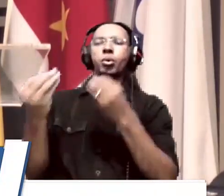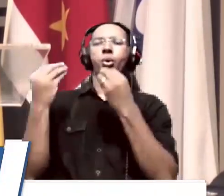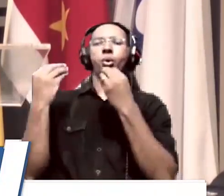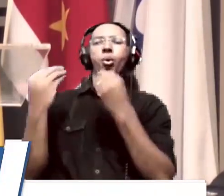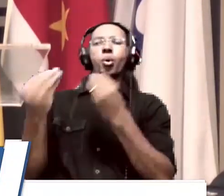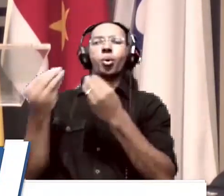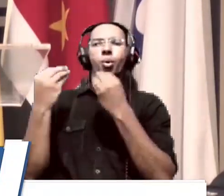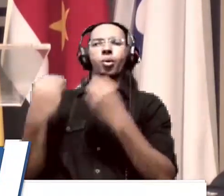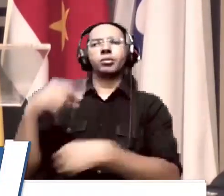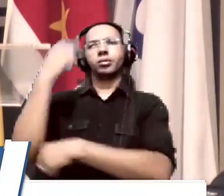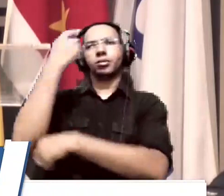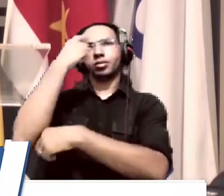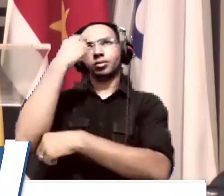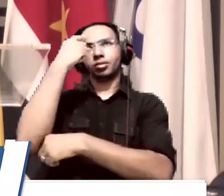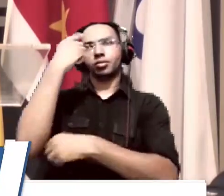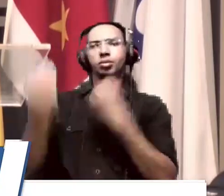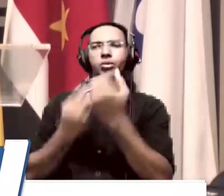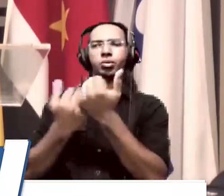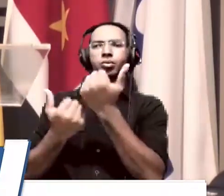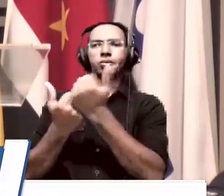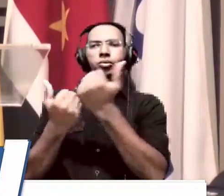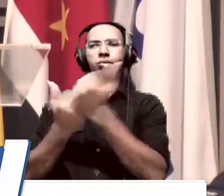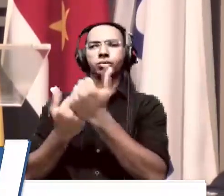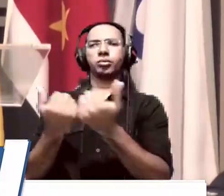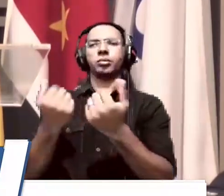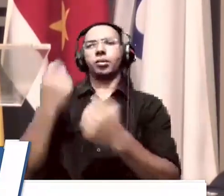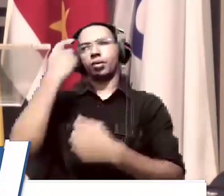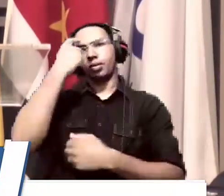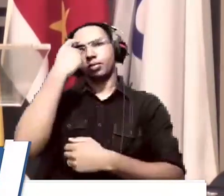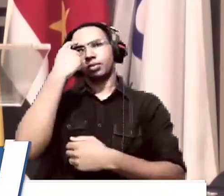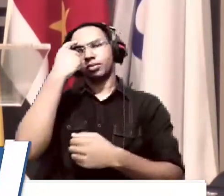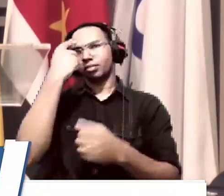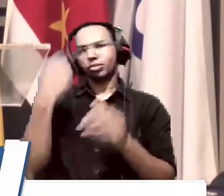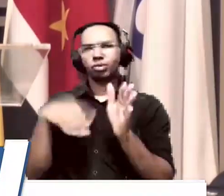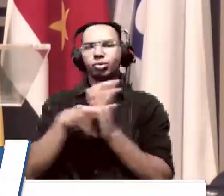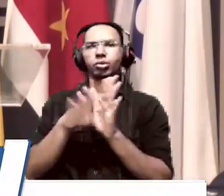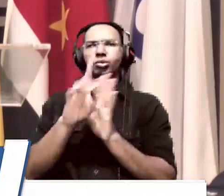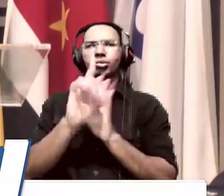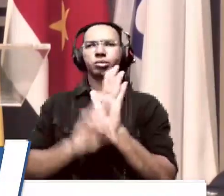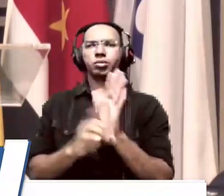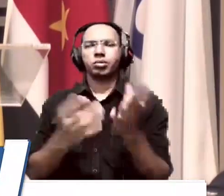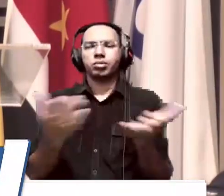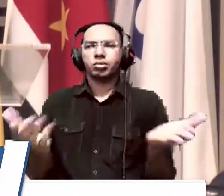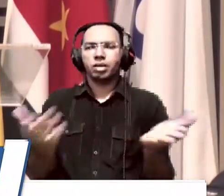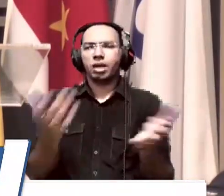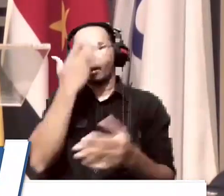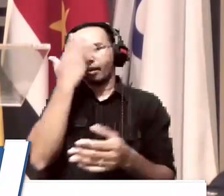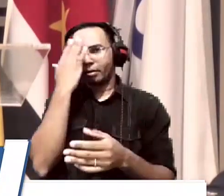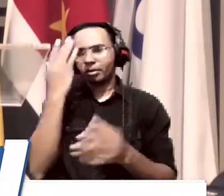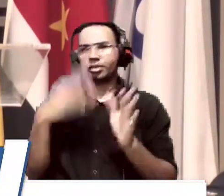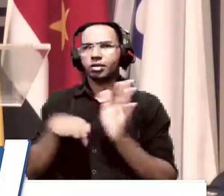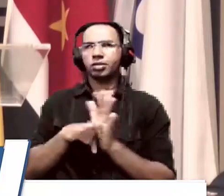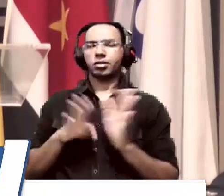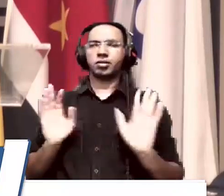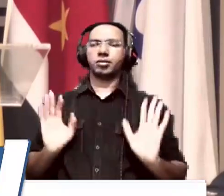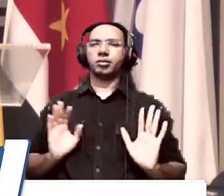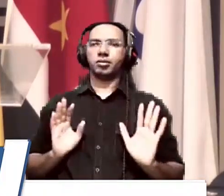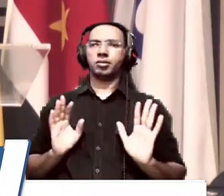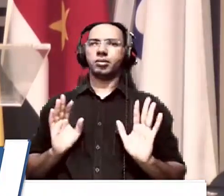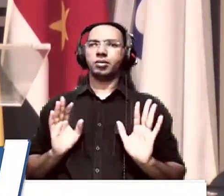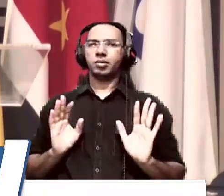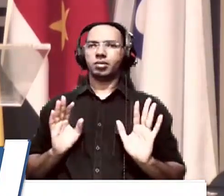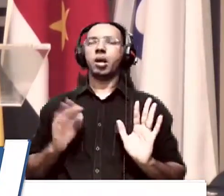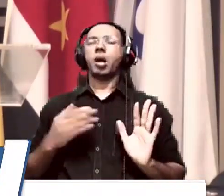pensado, como esse subsídio vai ser pensado, isso não chega, o direito não chega para quem tem que estar chegando. Então, assim, eu compreendo